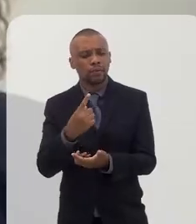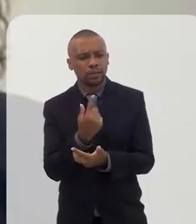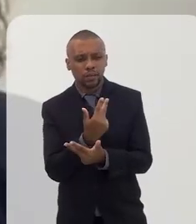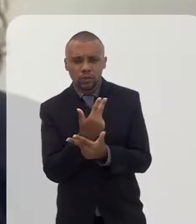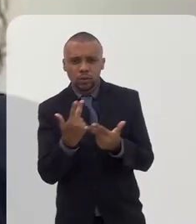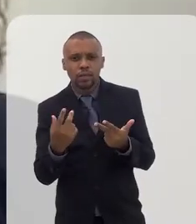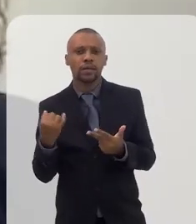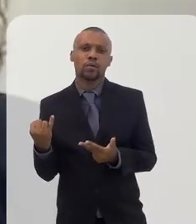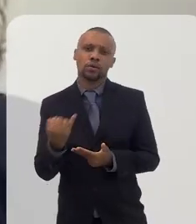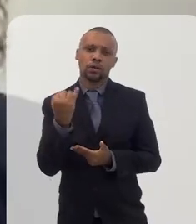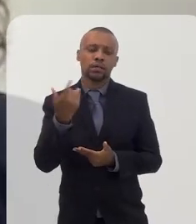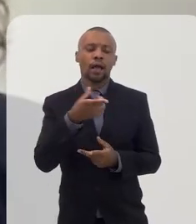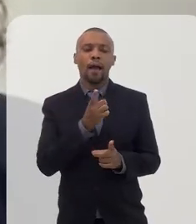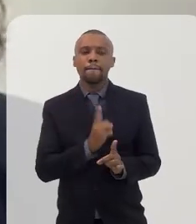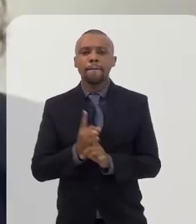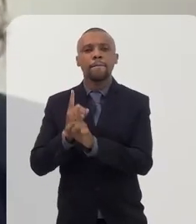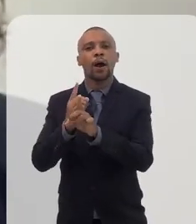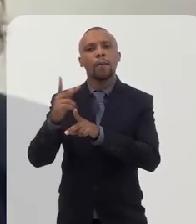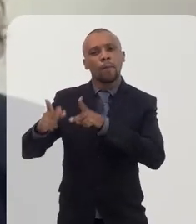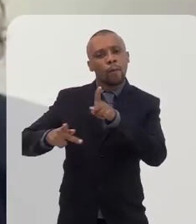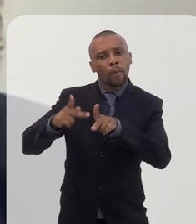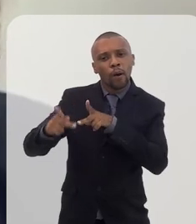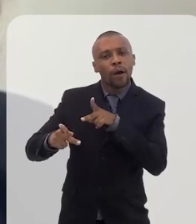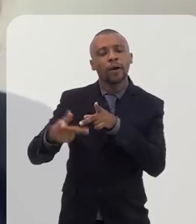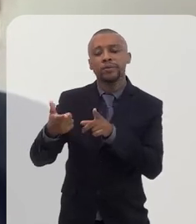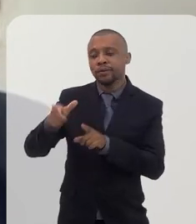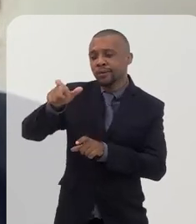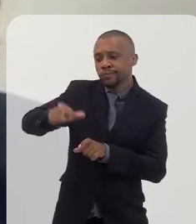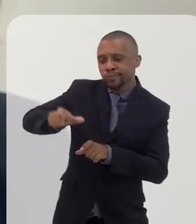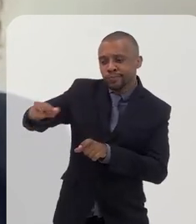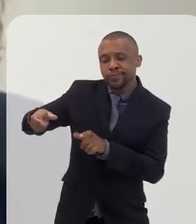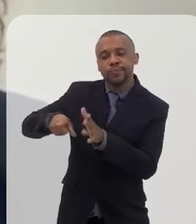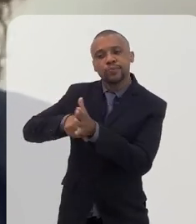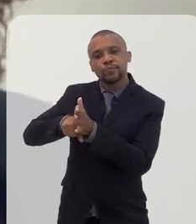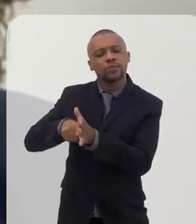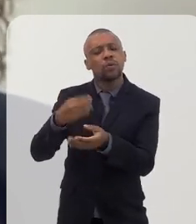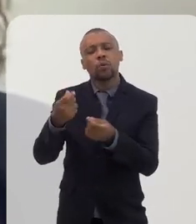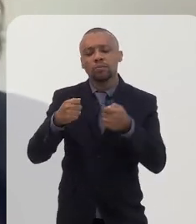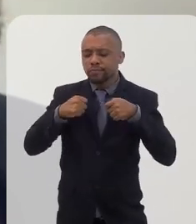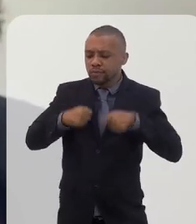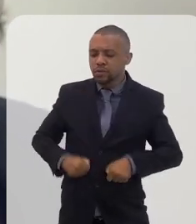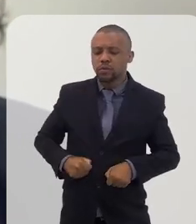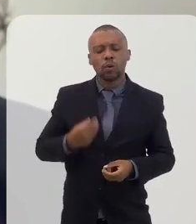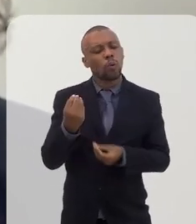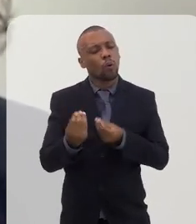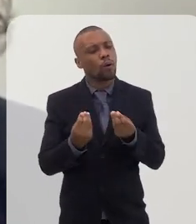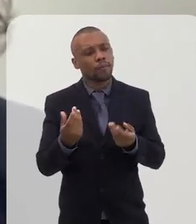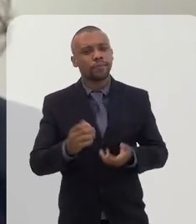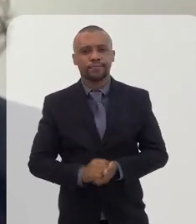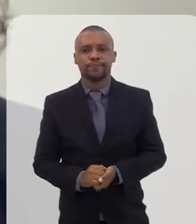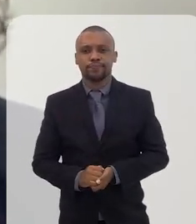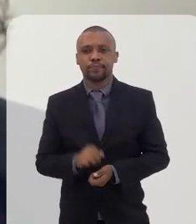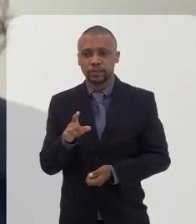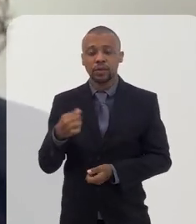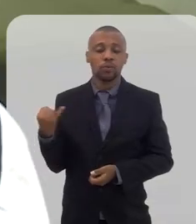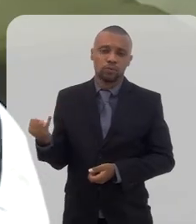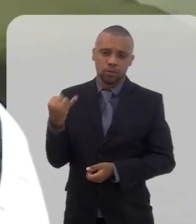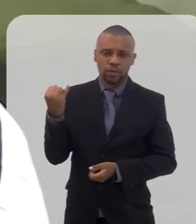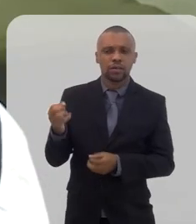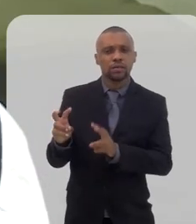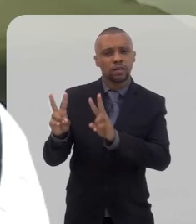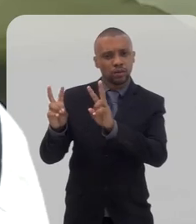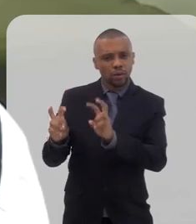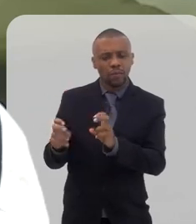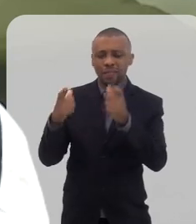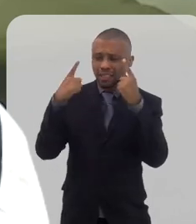pontos importantes é justamente a identificação pela população dos recenseadores. Como é que eles vão estar vestidos? Isso é muito importante, né? A